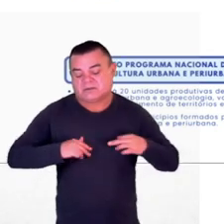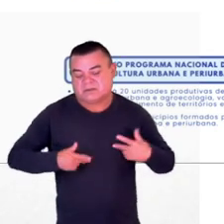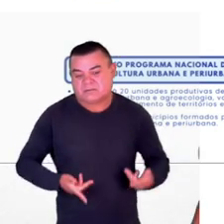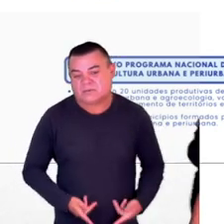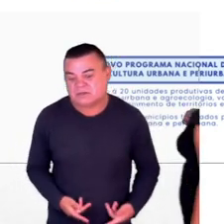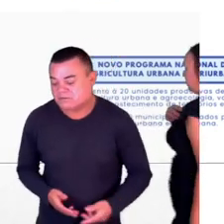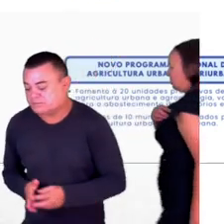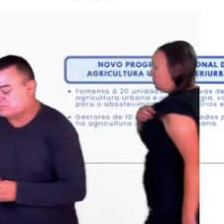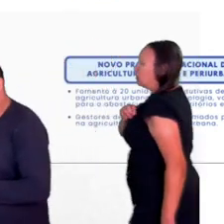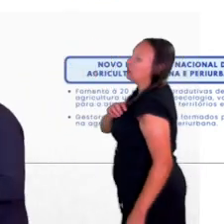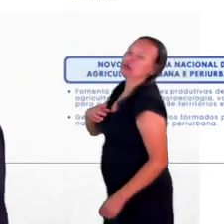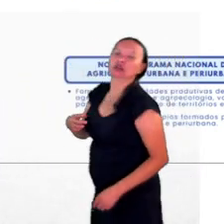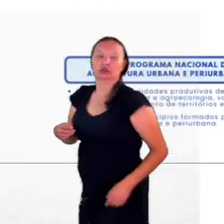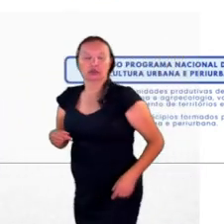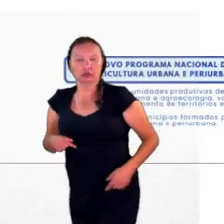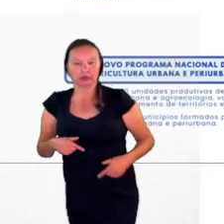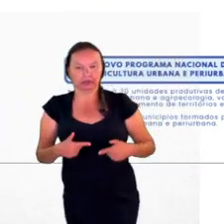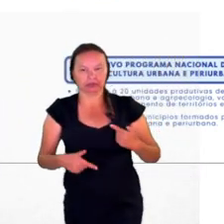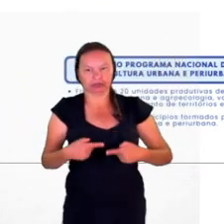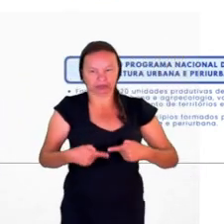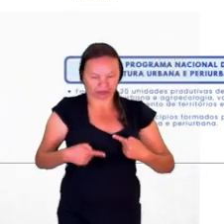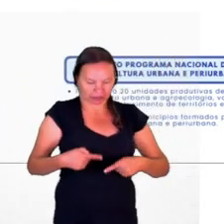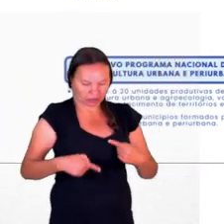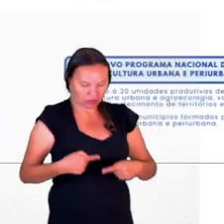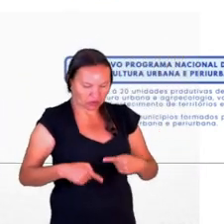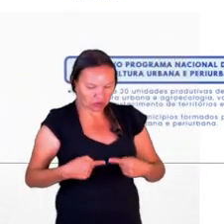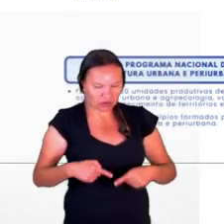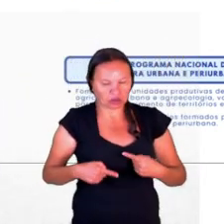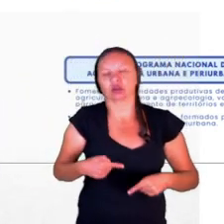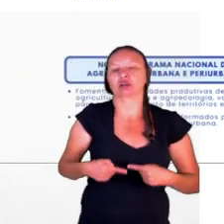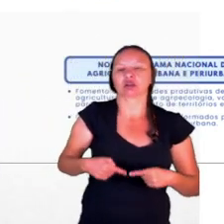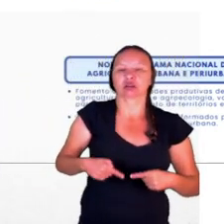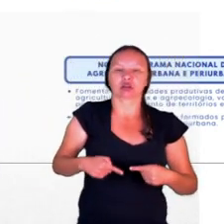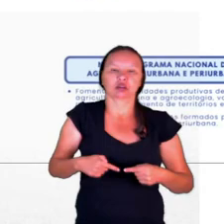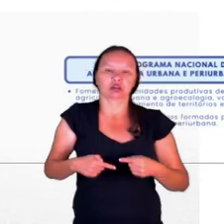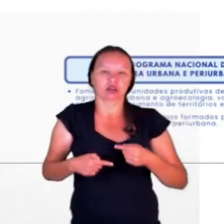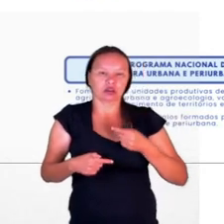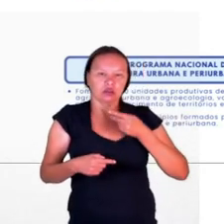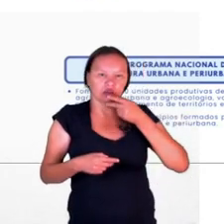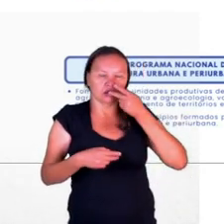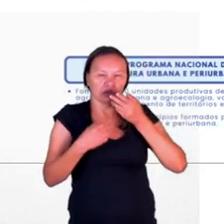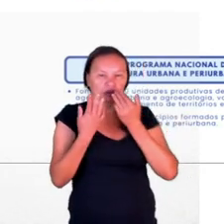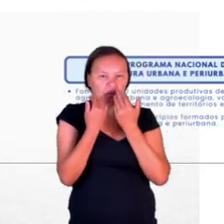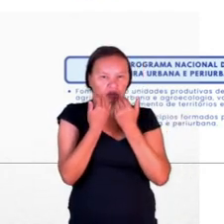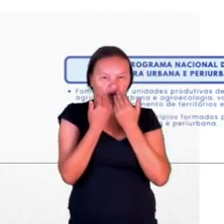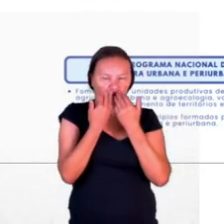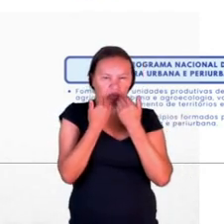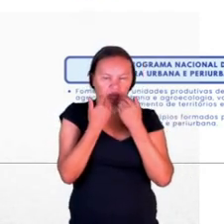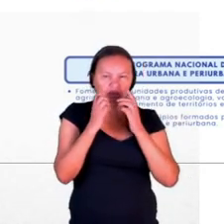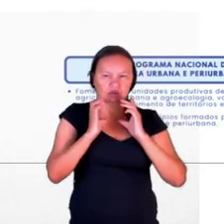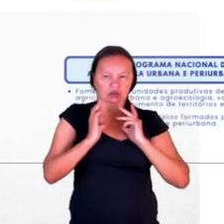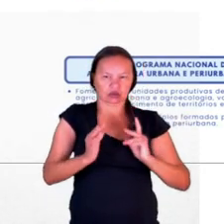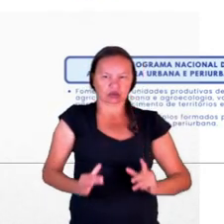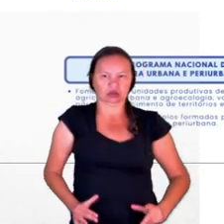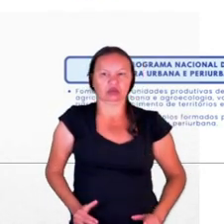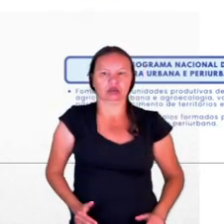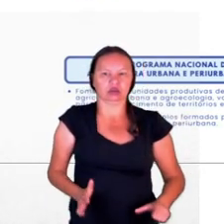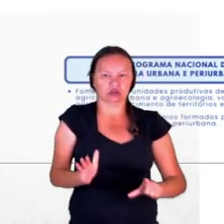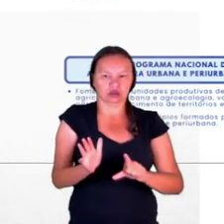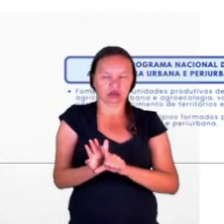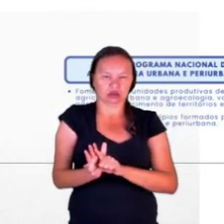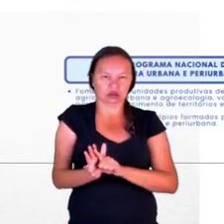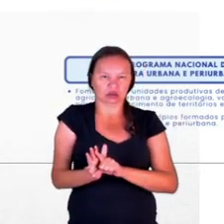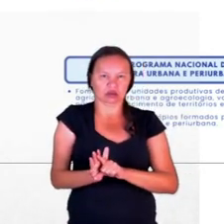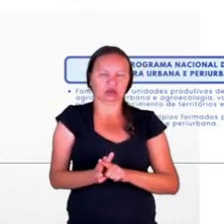centralidade das discussões de sistemas alimentares para que a gente Garanta e e discuta eh o esse direito então em